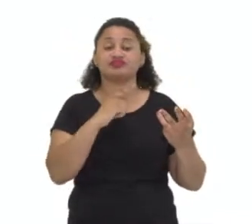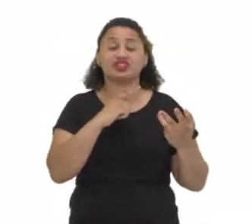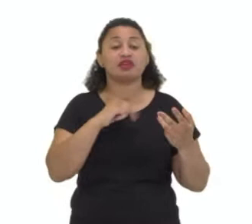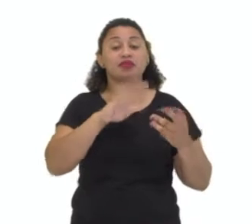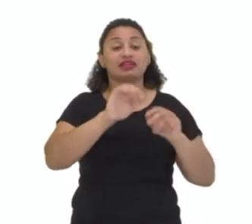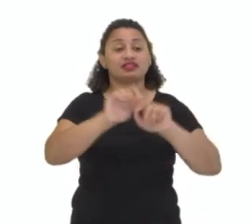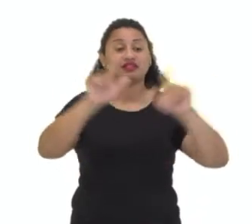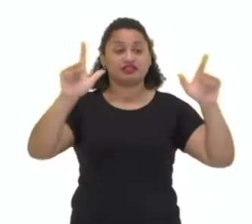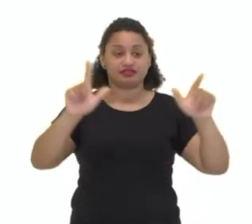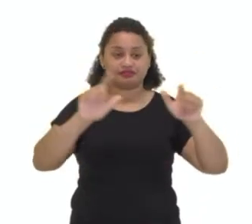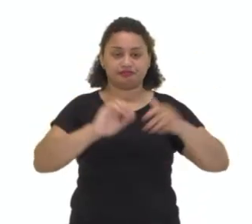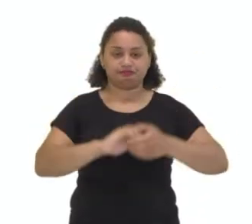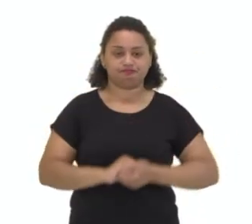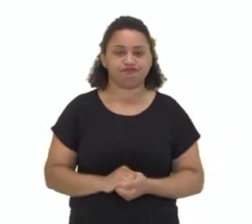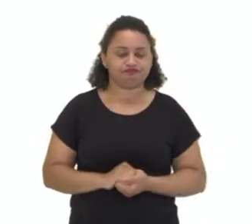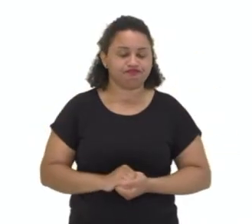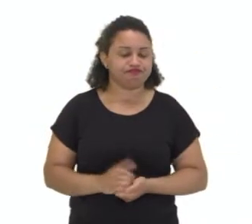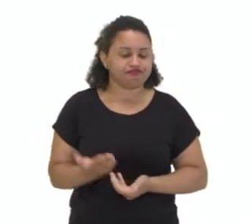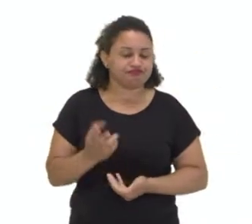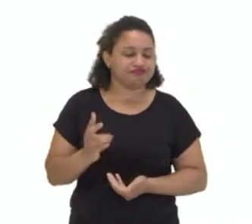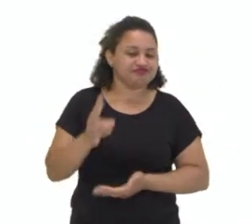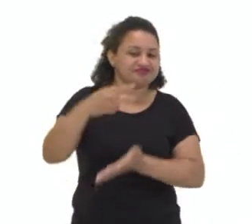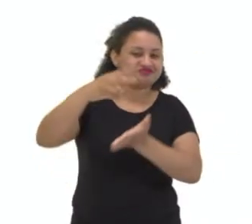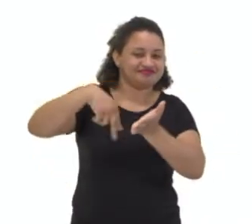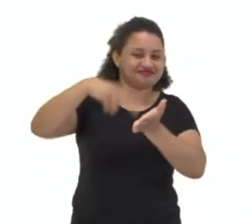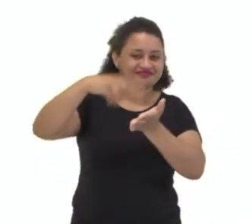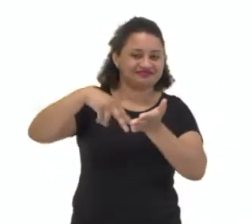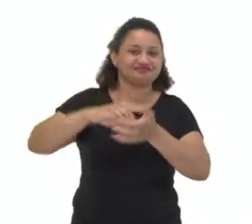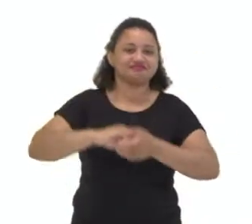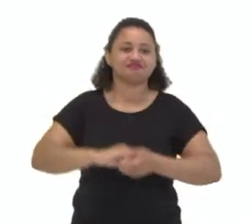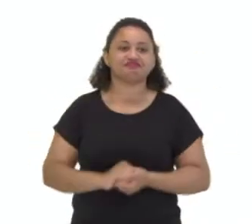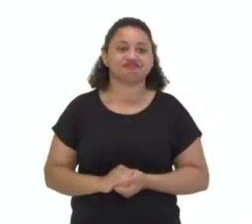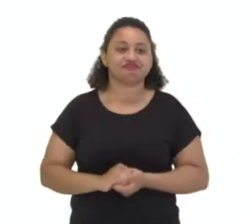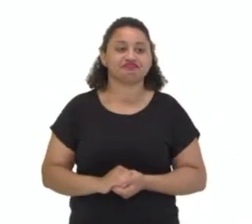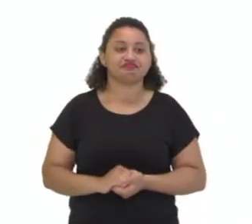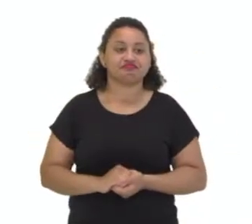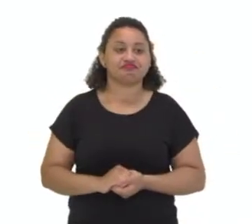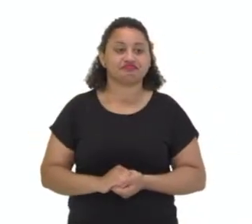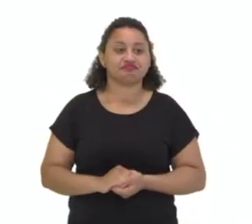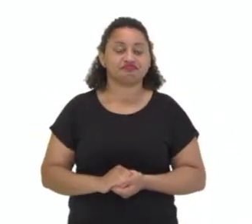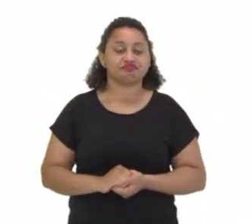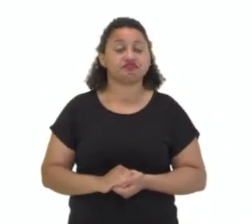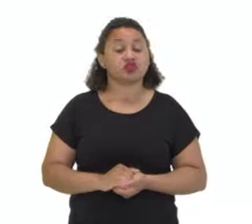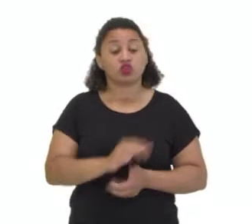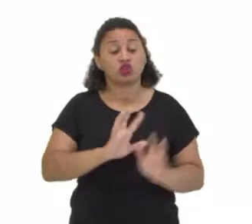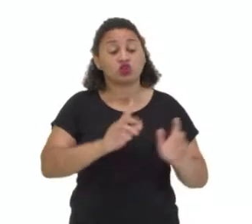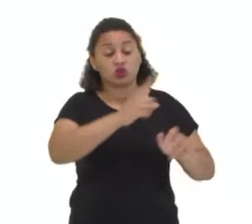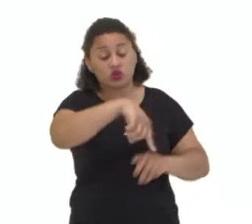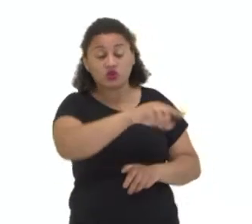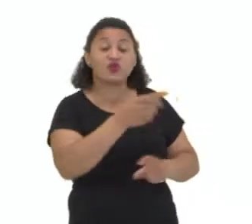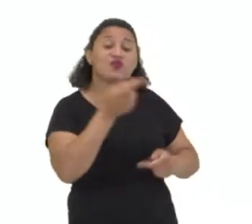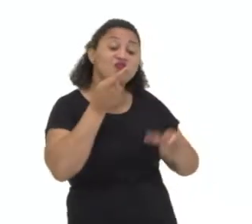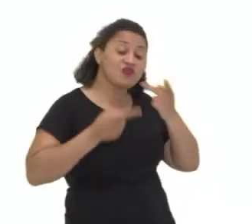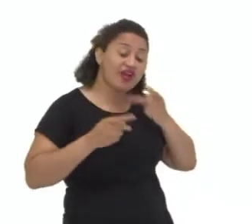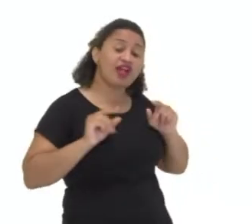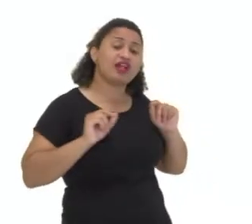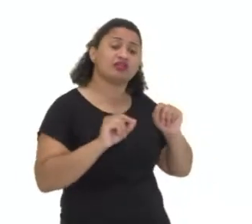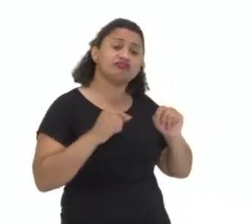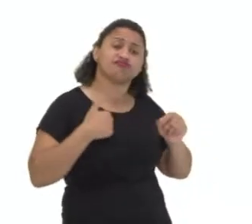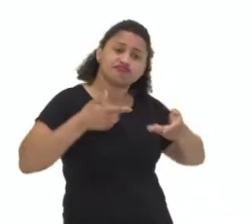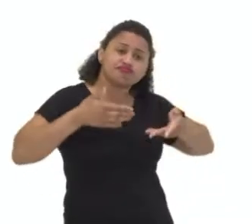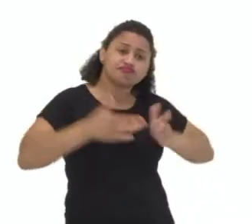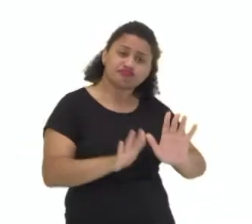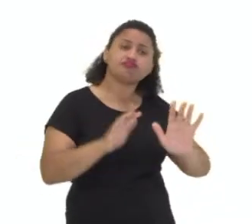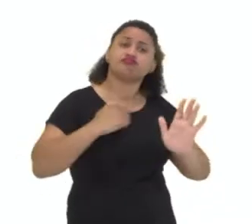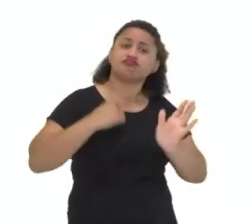nítida. Continuamos a leitura. Alegam todas que nasceram para escrever, pois, de princípio,